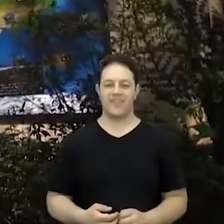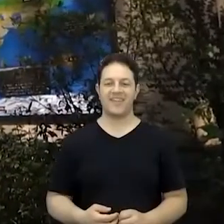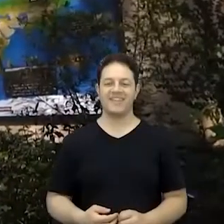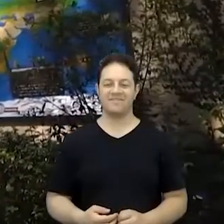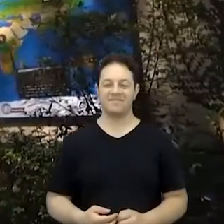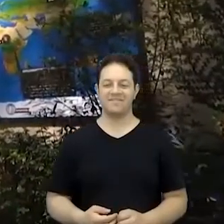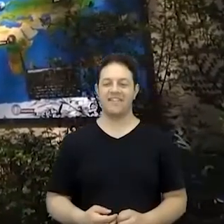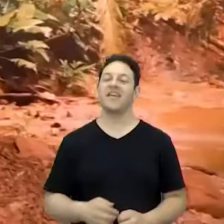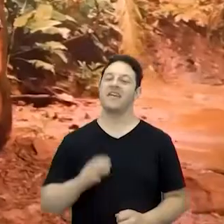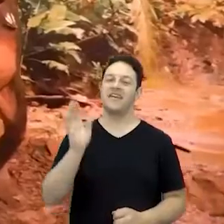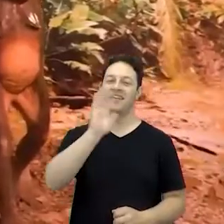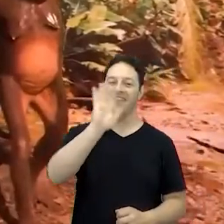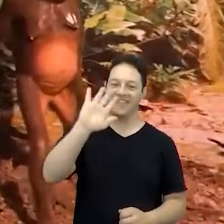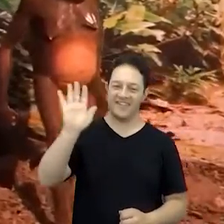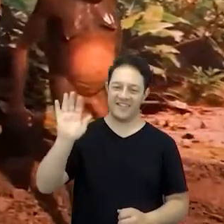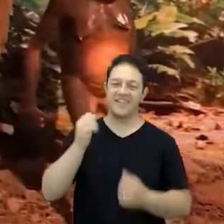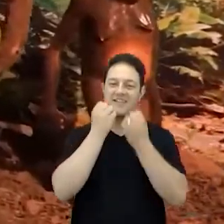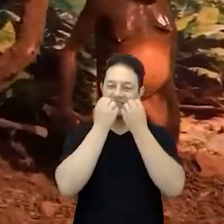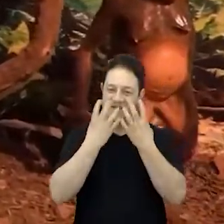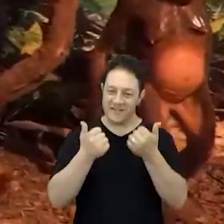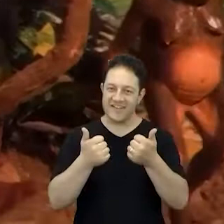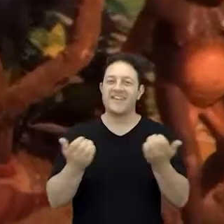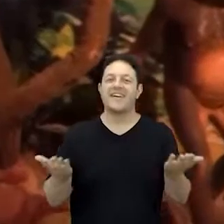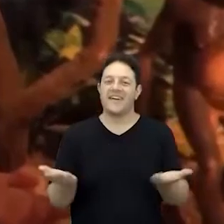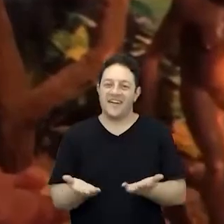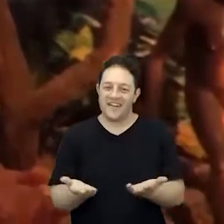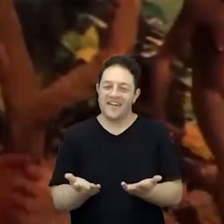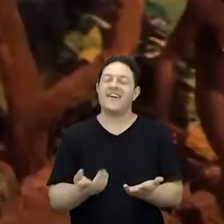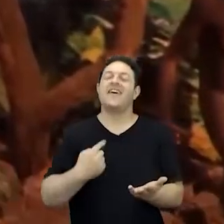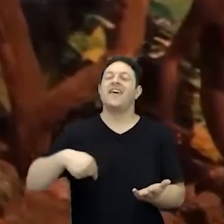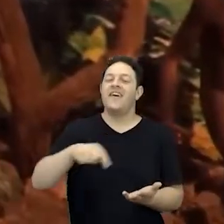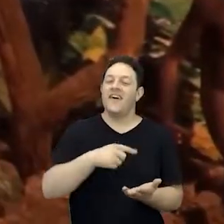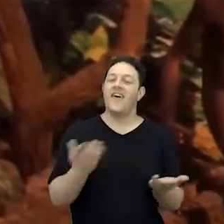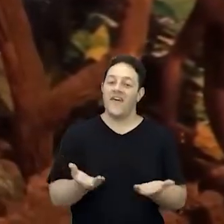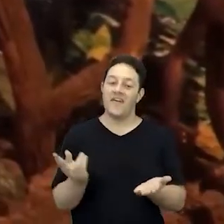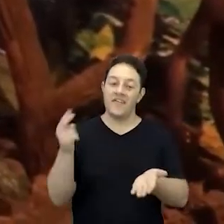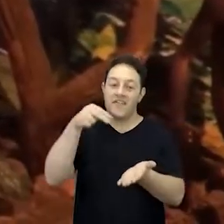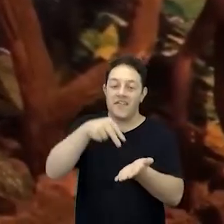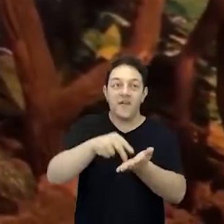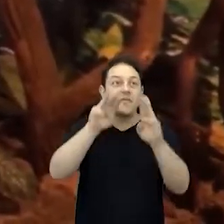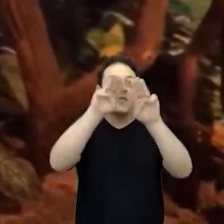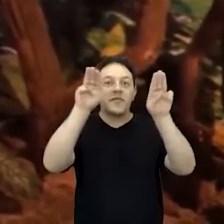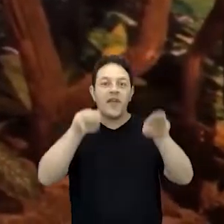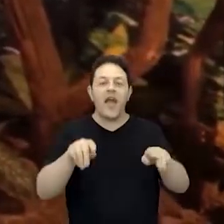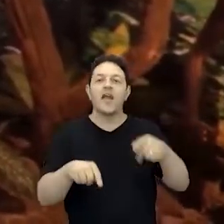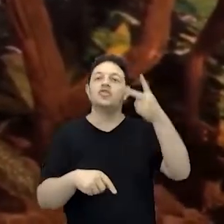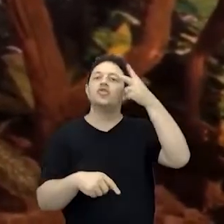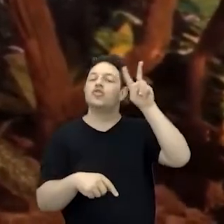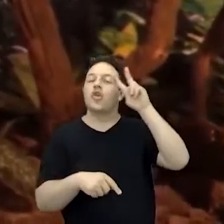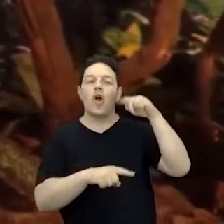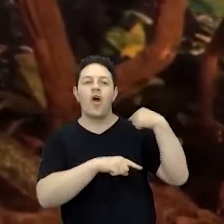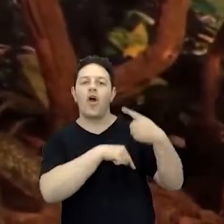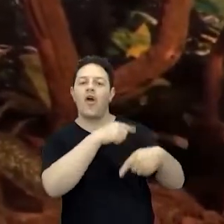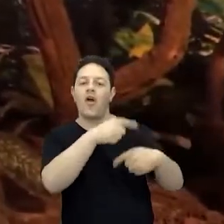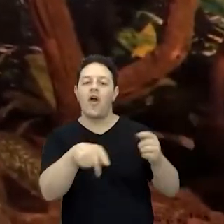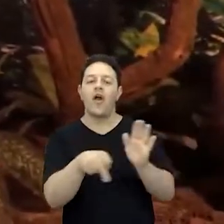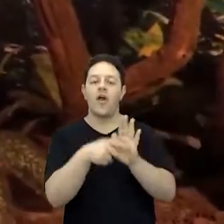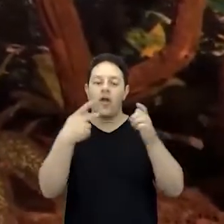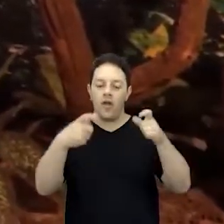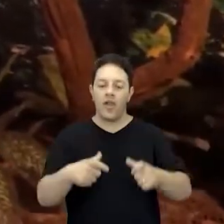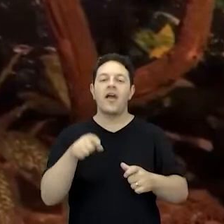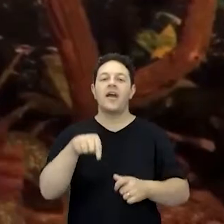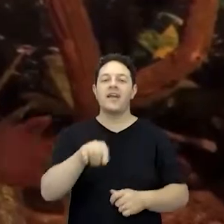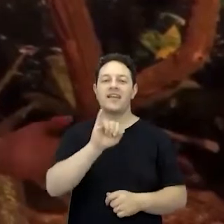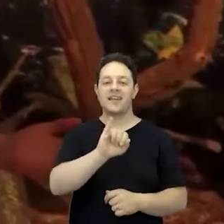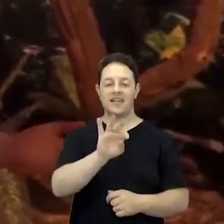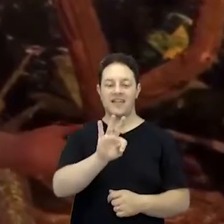Olá pessoal né hoje a gente tá aqui olhando o Museu de História Natural aqui no Zooparque em Itatiba